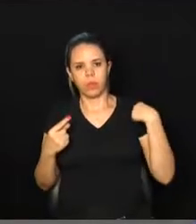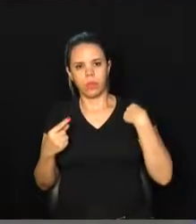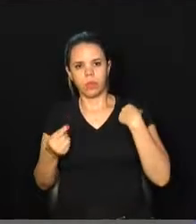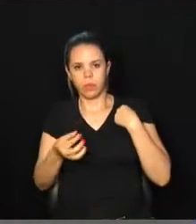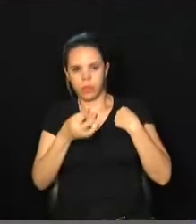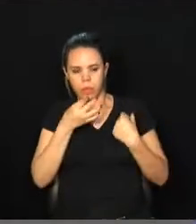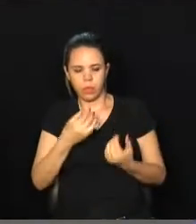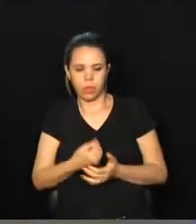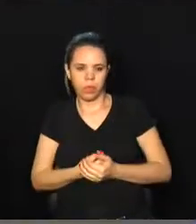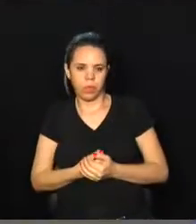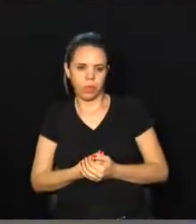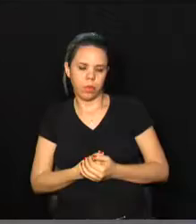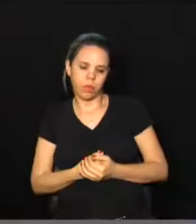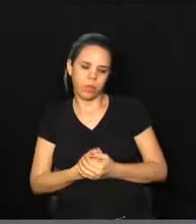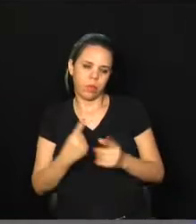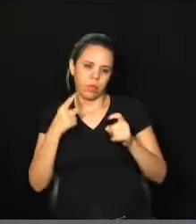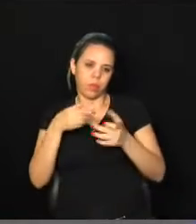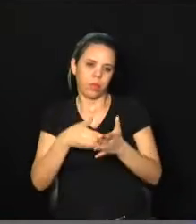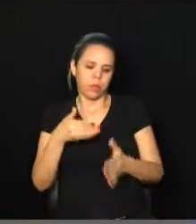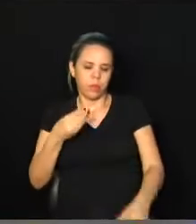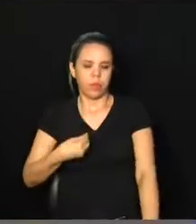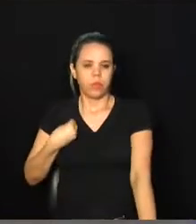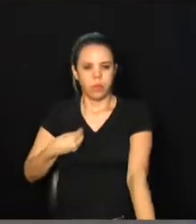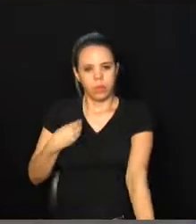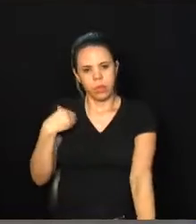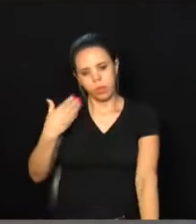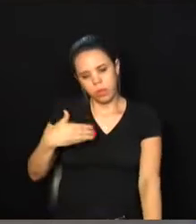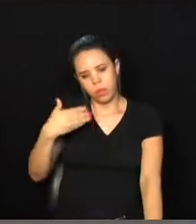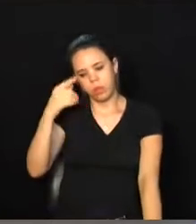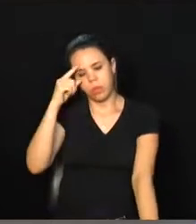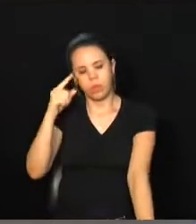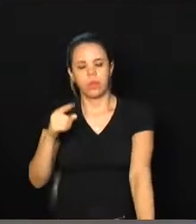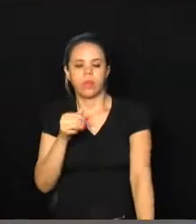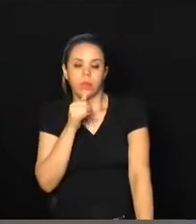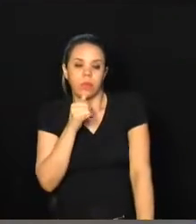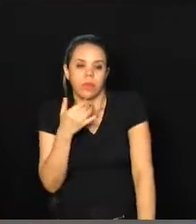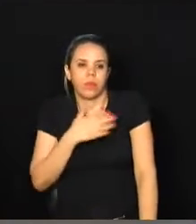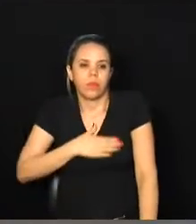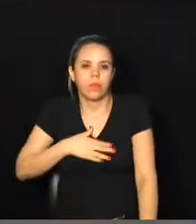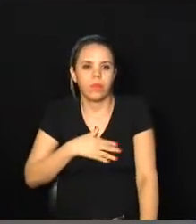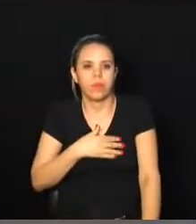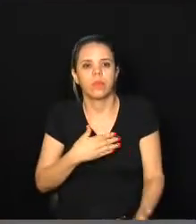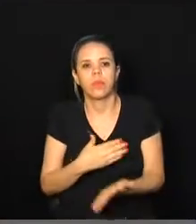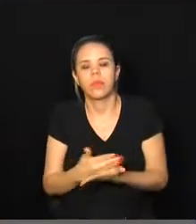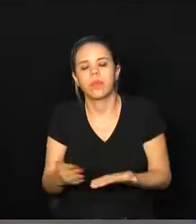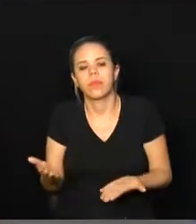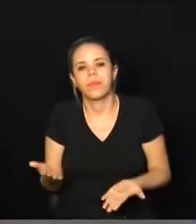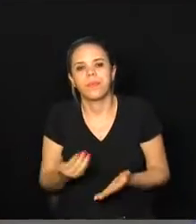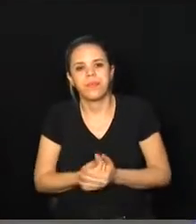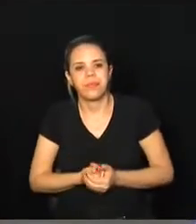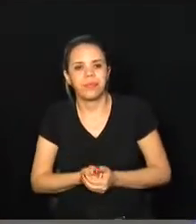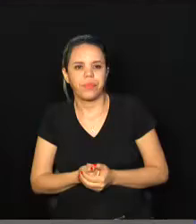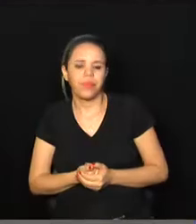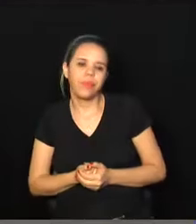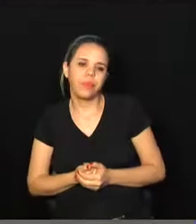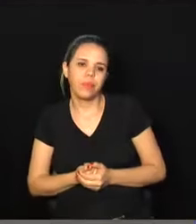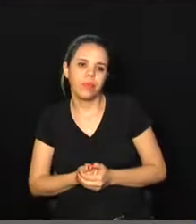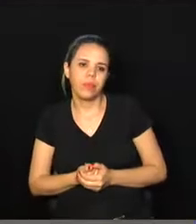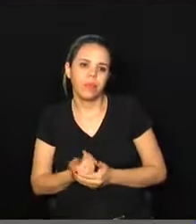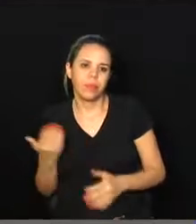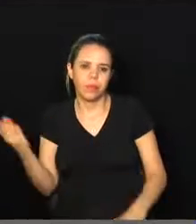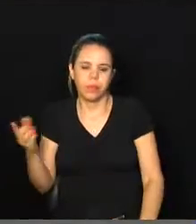vista de cada um, das dificuldades que vocês vivem no dia a dia. Então, eu gostaria de começar aqui, do meu